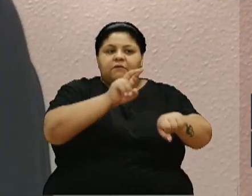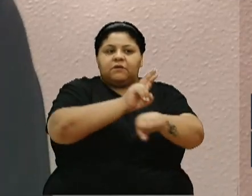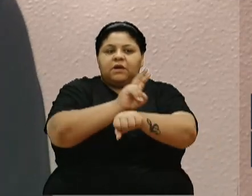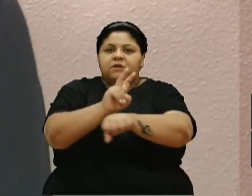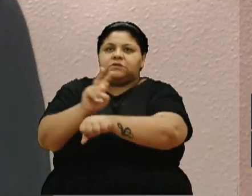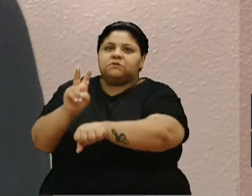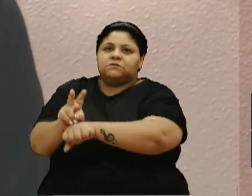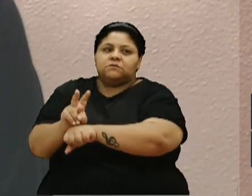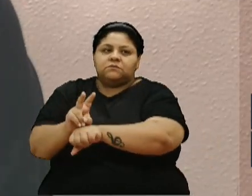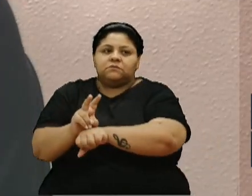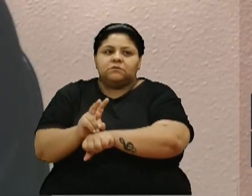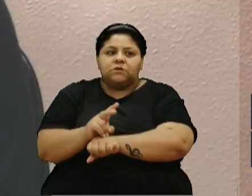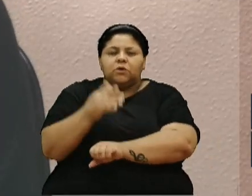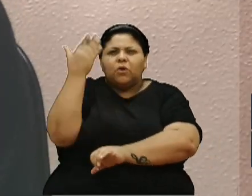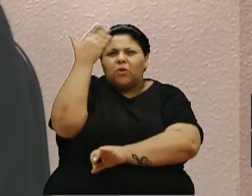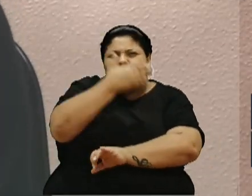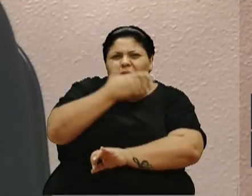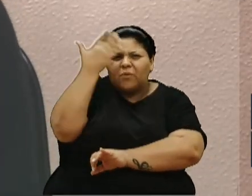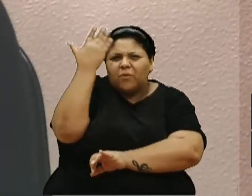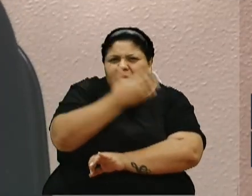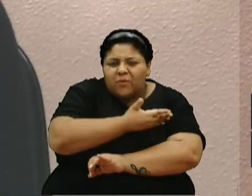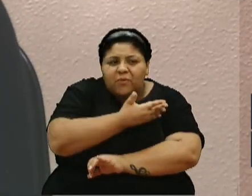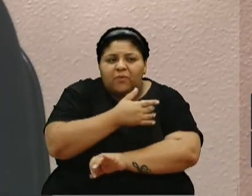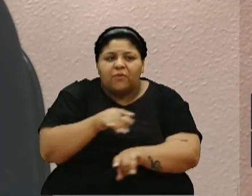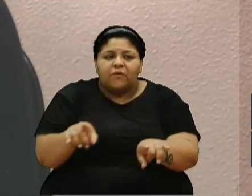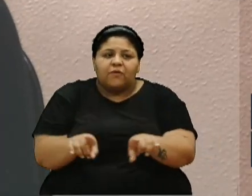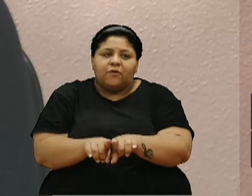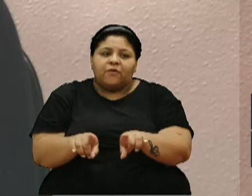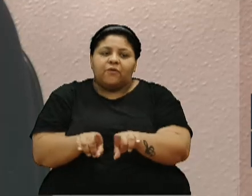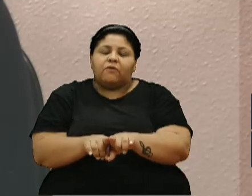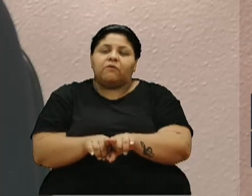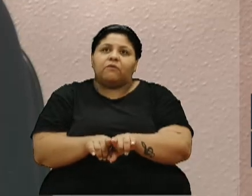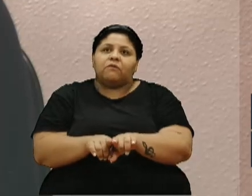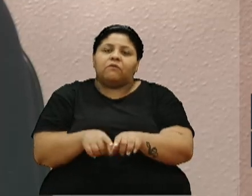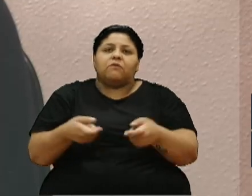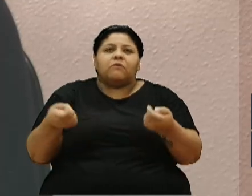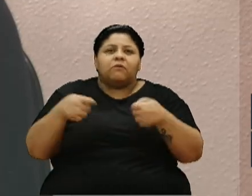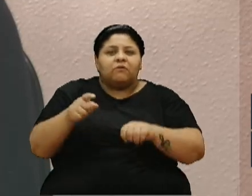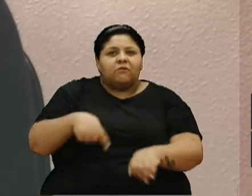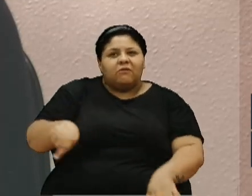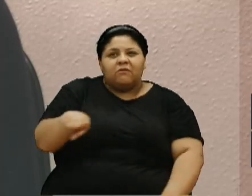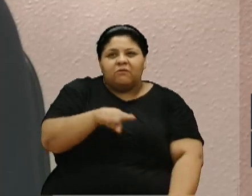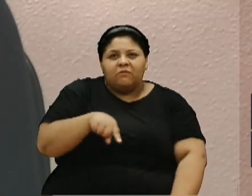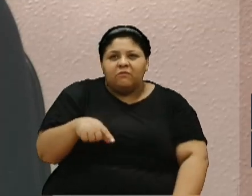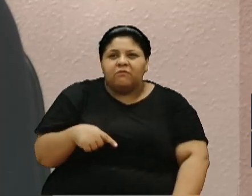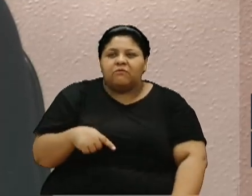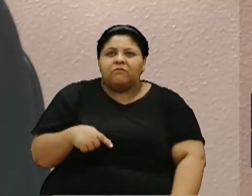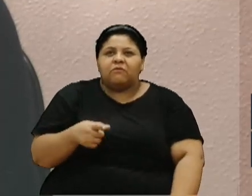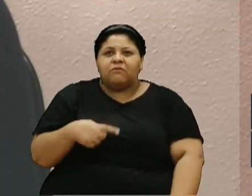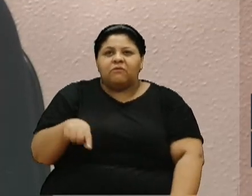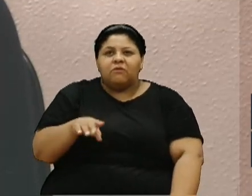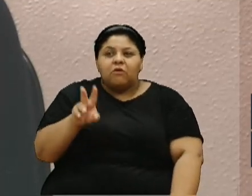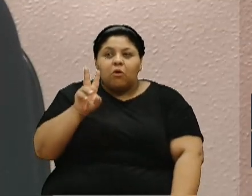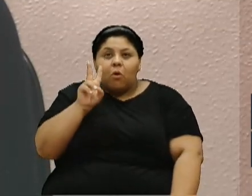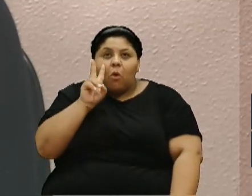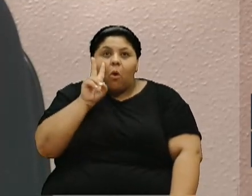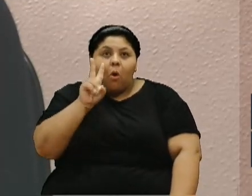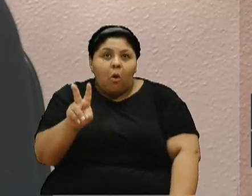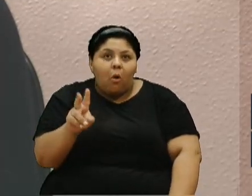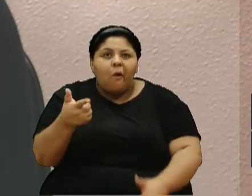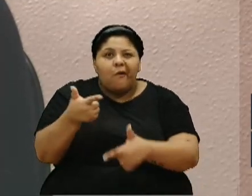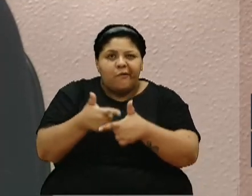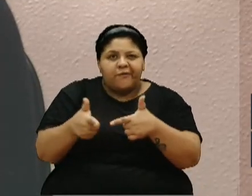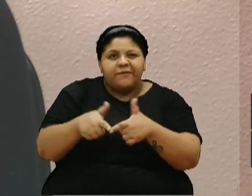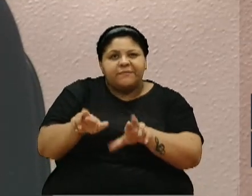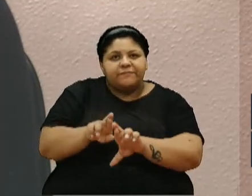como invisível, marginalizada, sim, preciso que a gente seja e que a gente olhe para esse problema